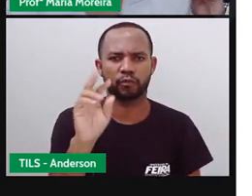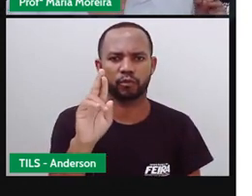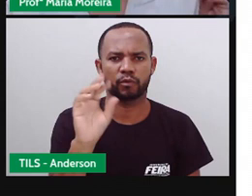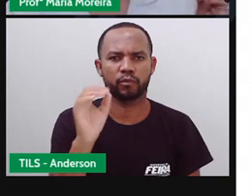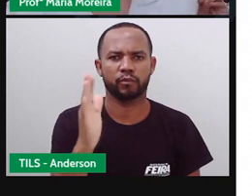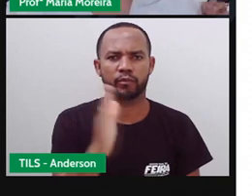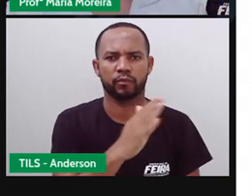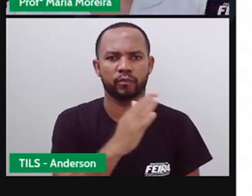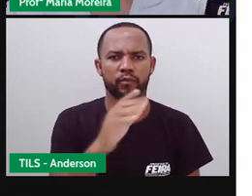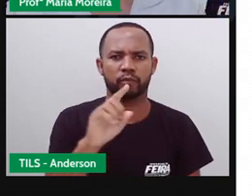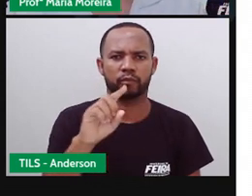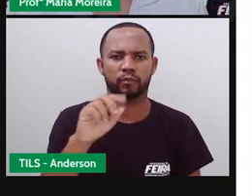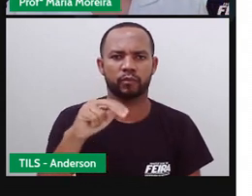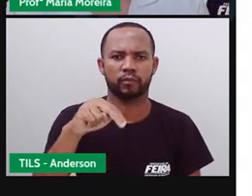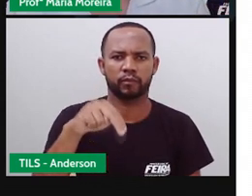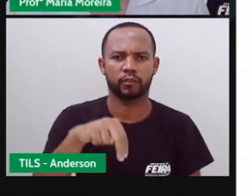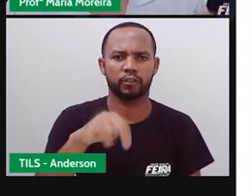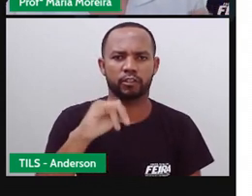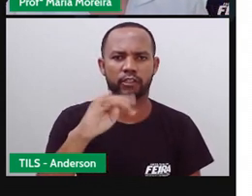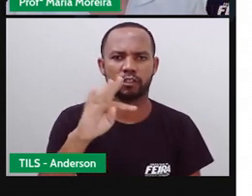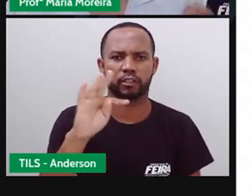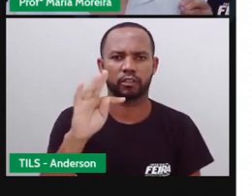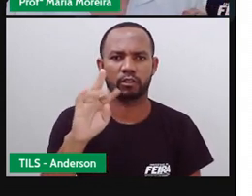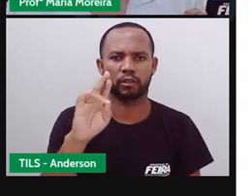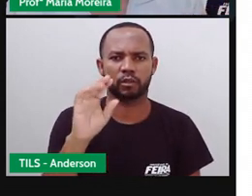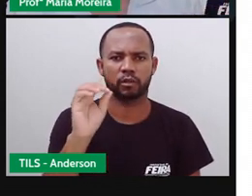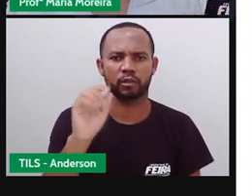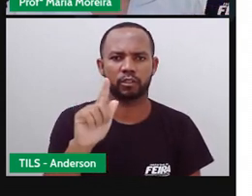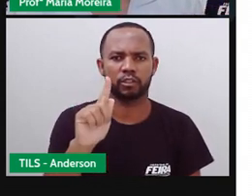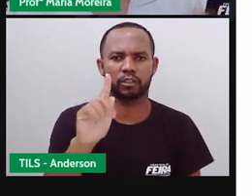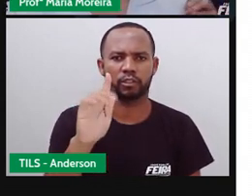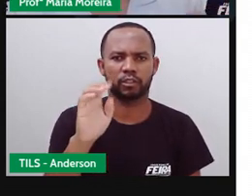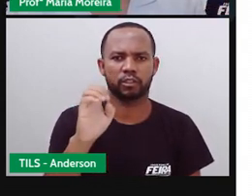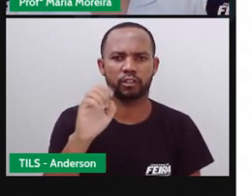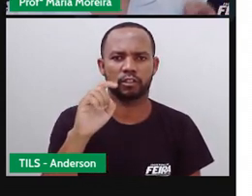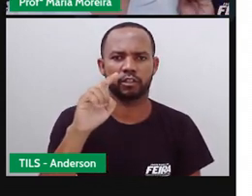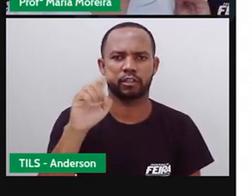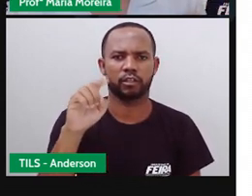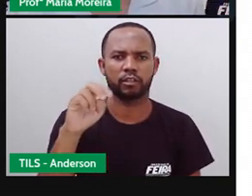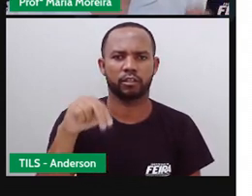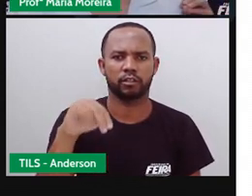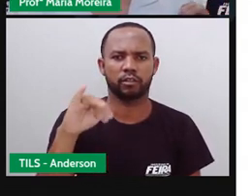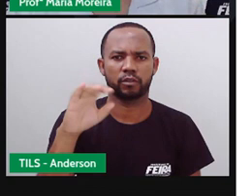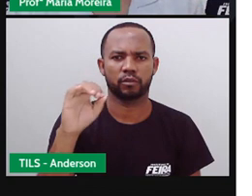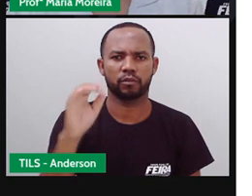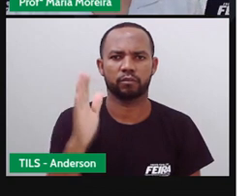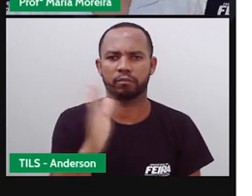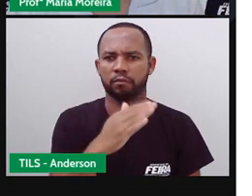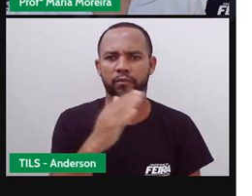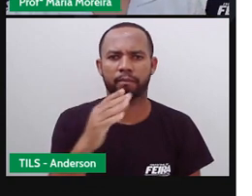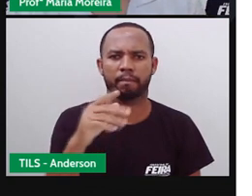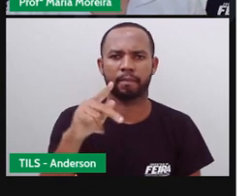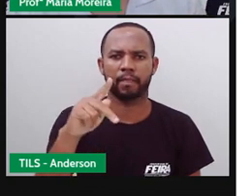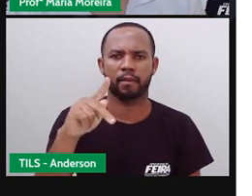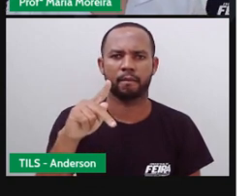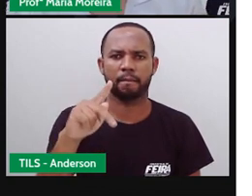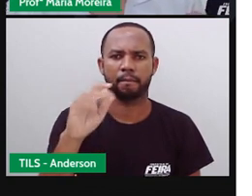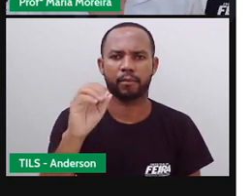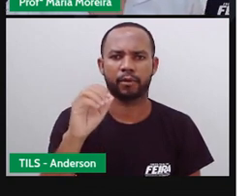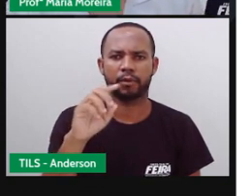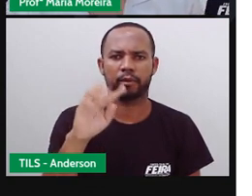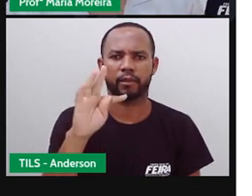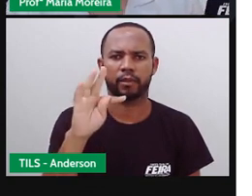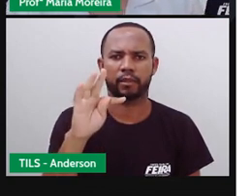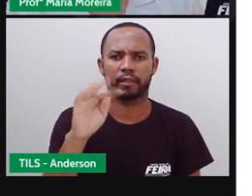nutrientes essenciais para todas as plantas que atua no fortalecimento e